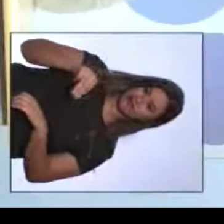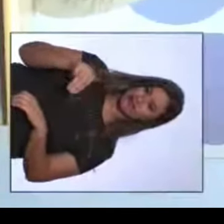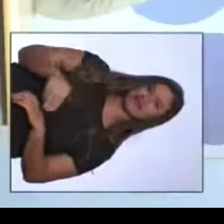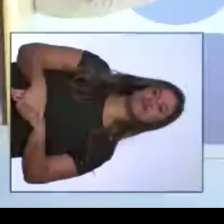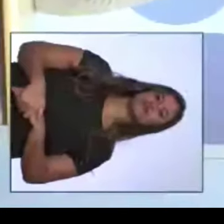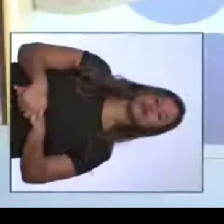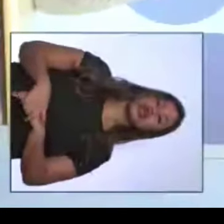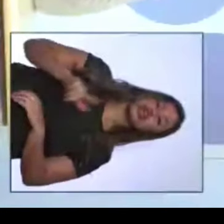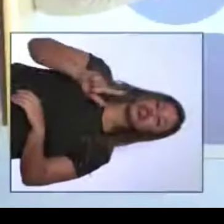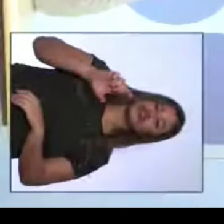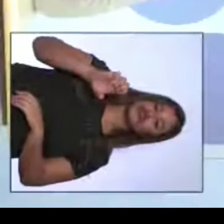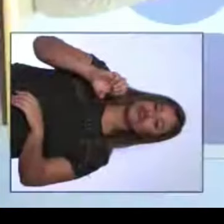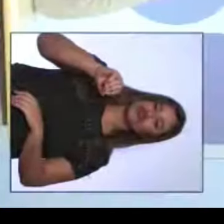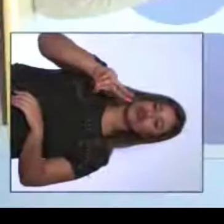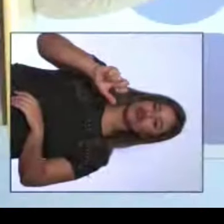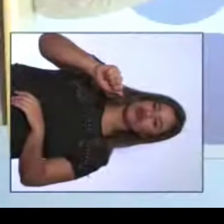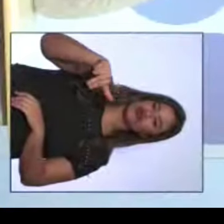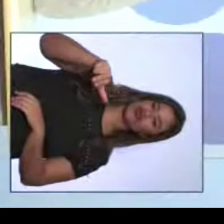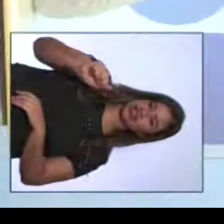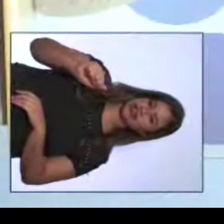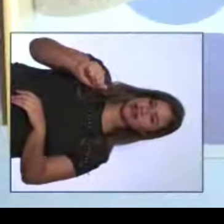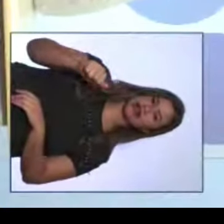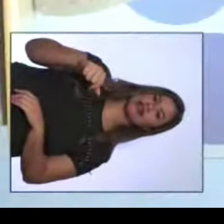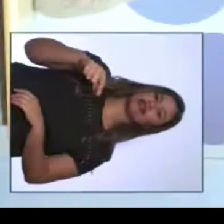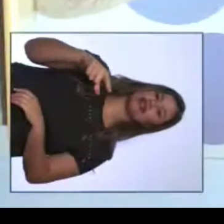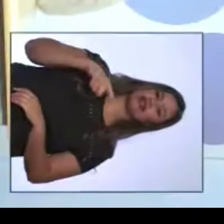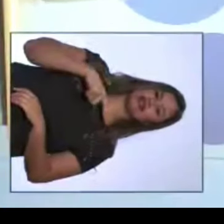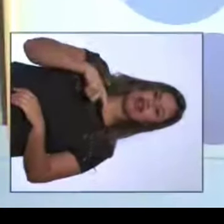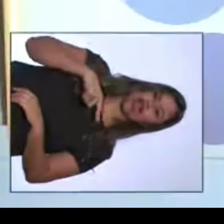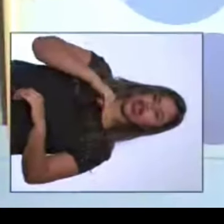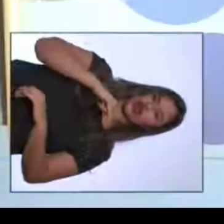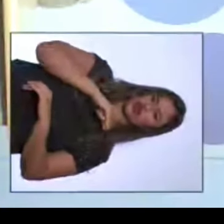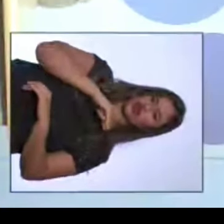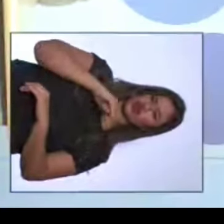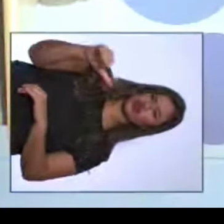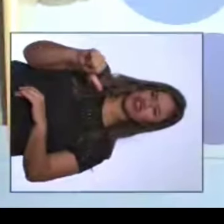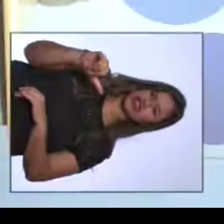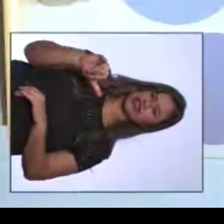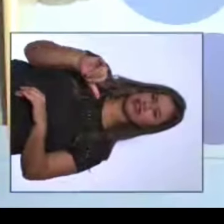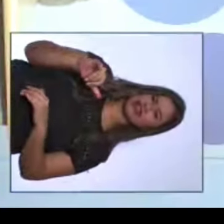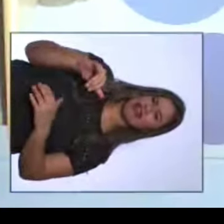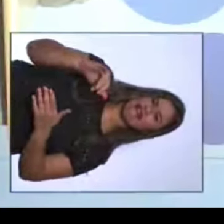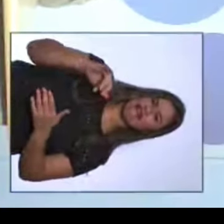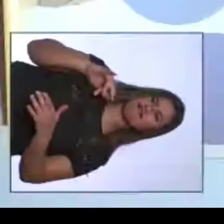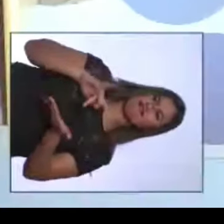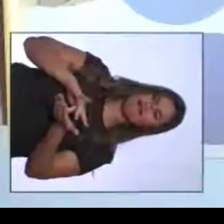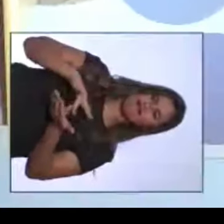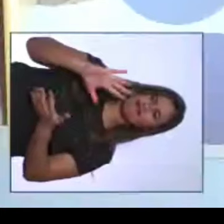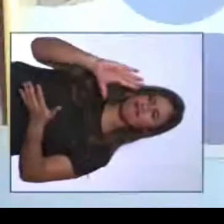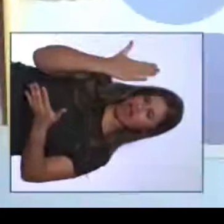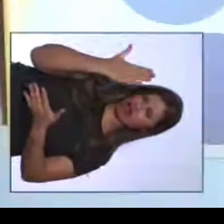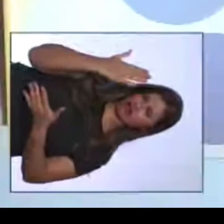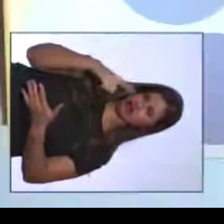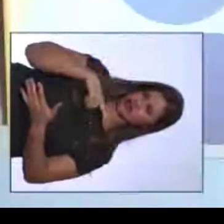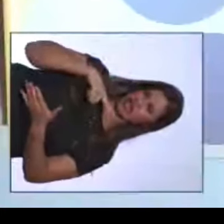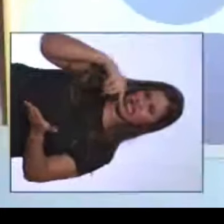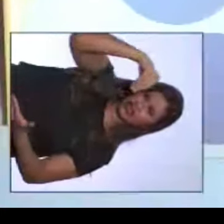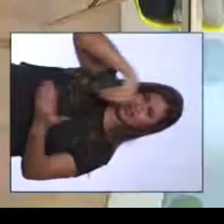está perguntando, tem fake news nos jornais? Tem fake news nos jornais? Essa é a pergunta da